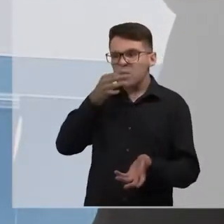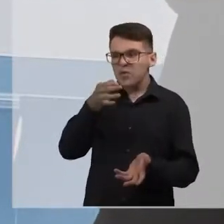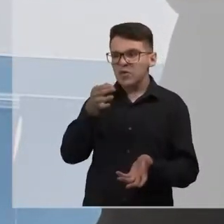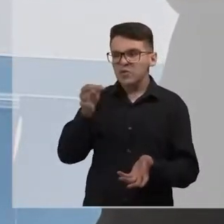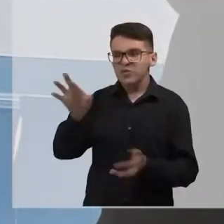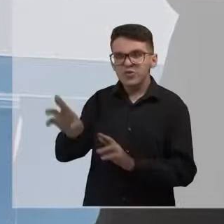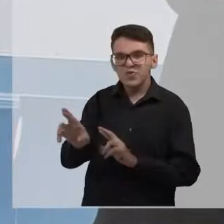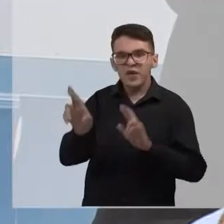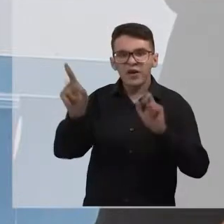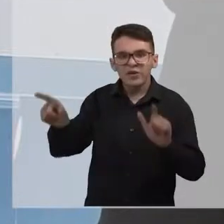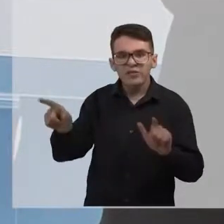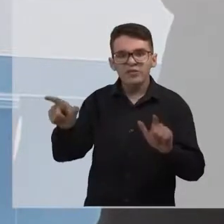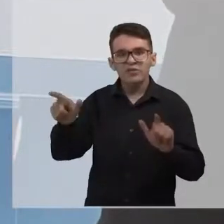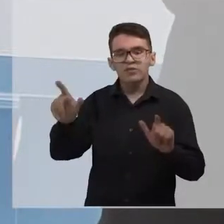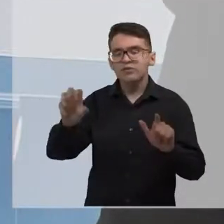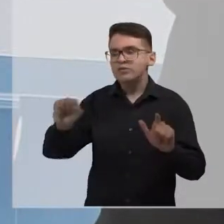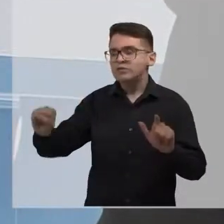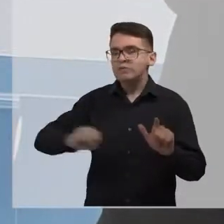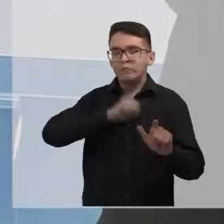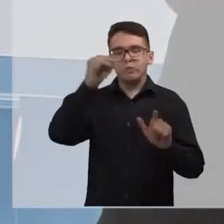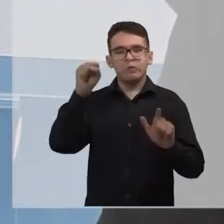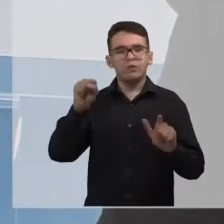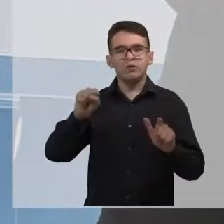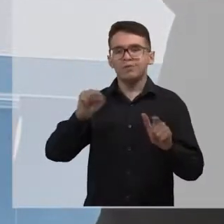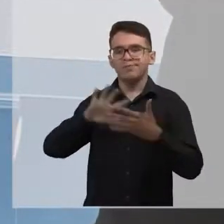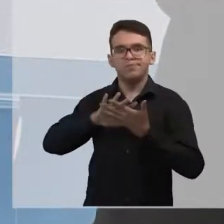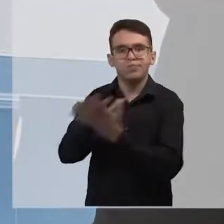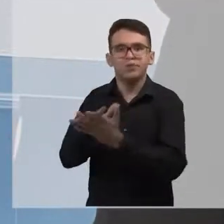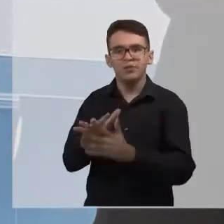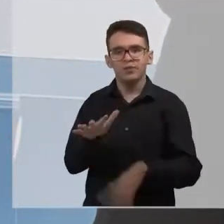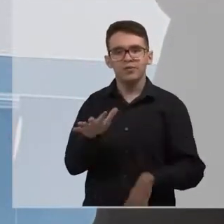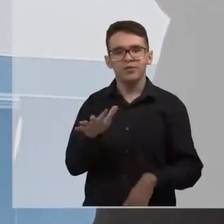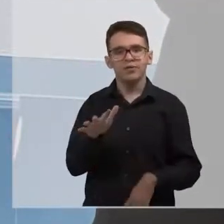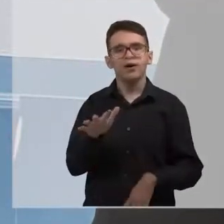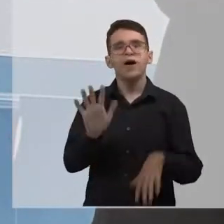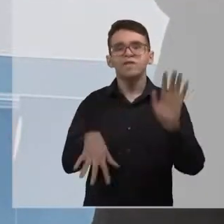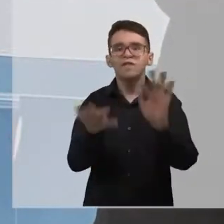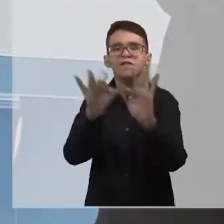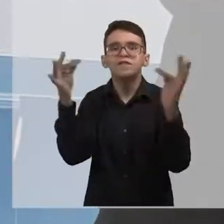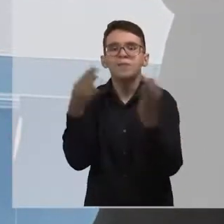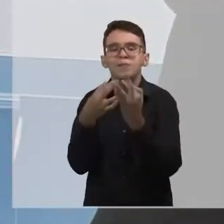Familiares, cunhados, irmãos se intrigam por conta de visão política.